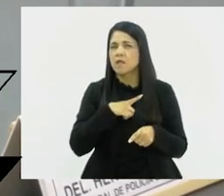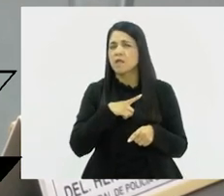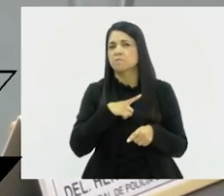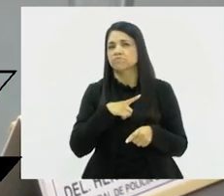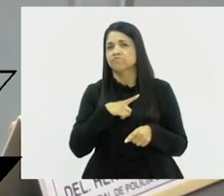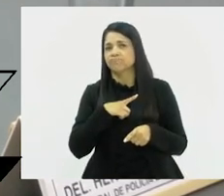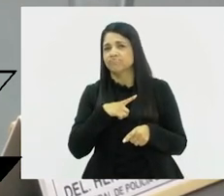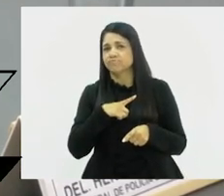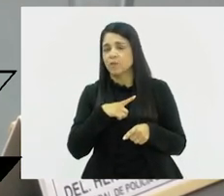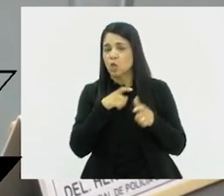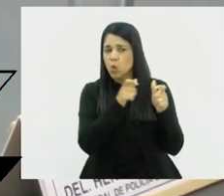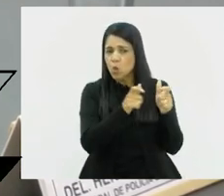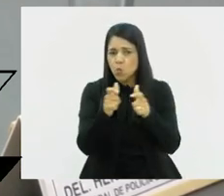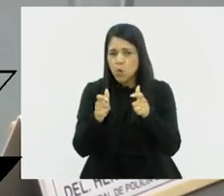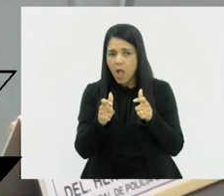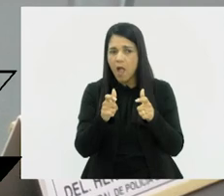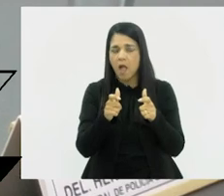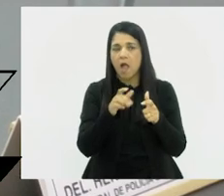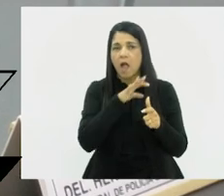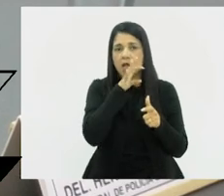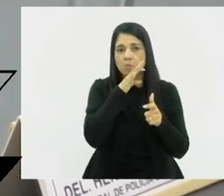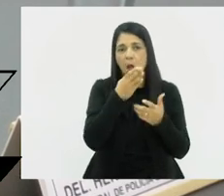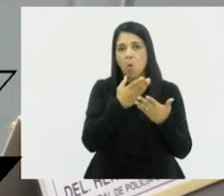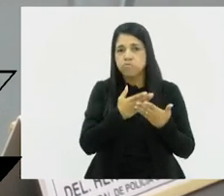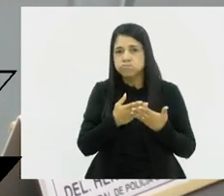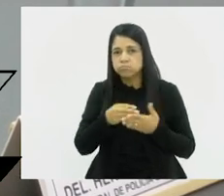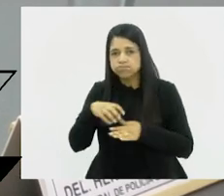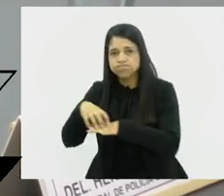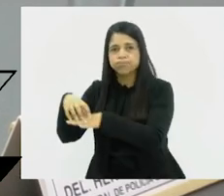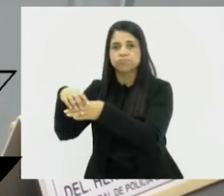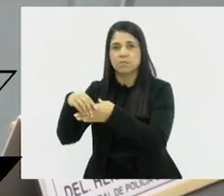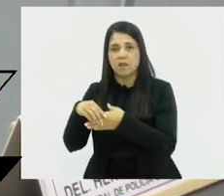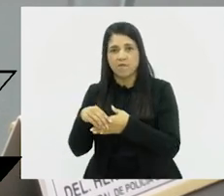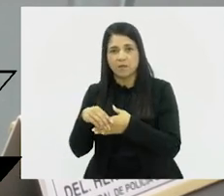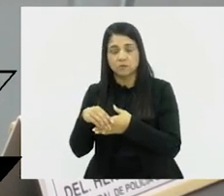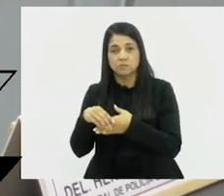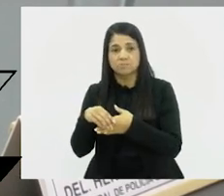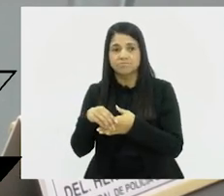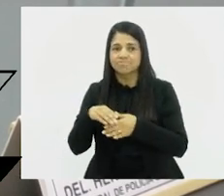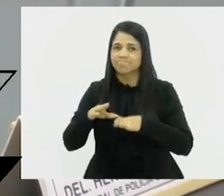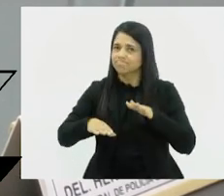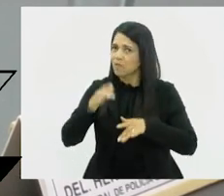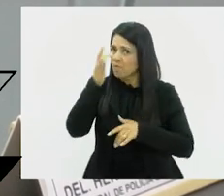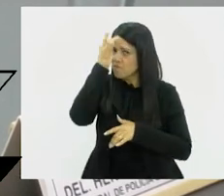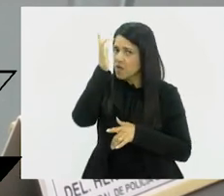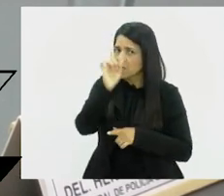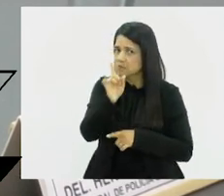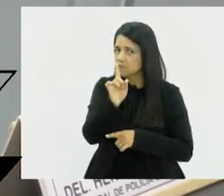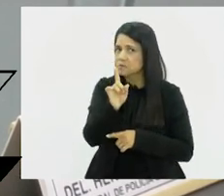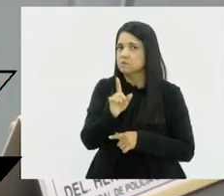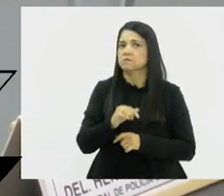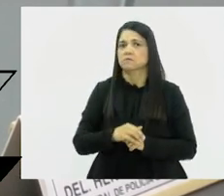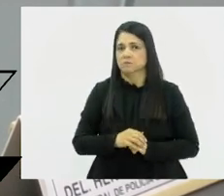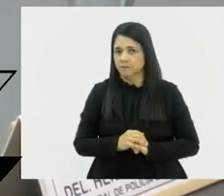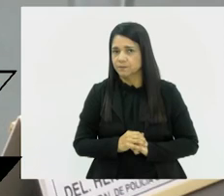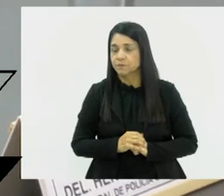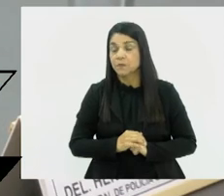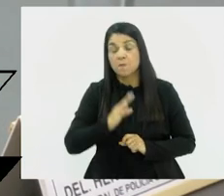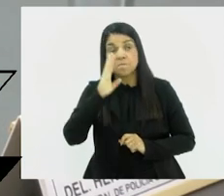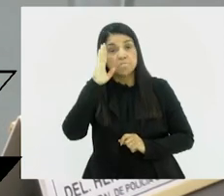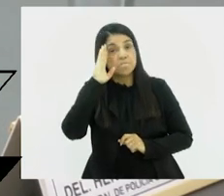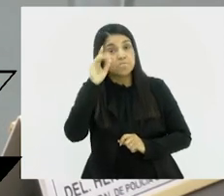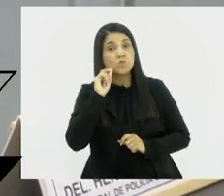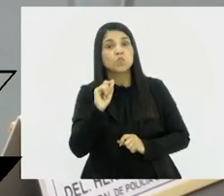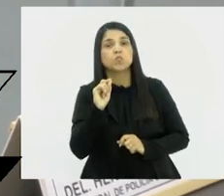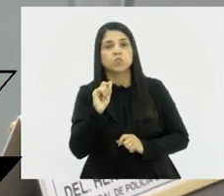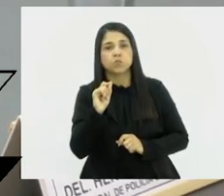que existem lugares para onde os animais podem ser encaminhados, nem sempre é tão fácil. Principalmente quando nós estamos